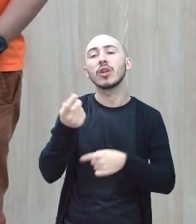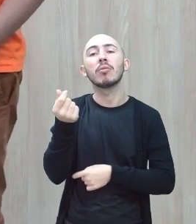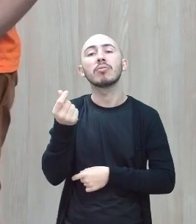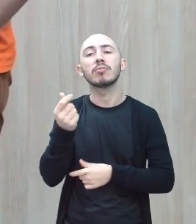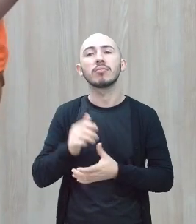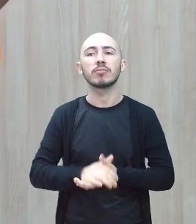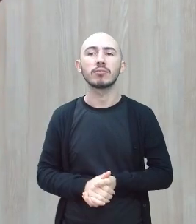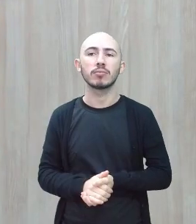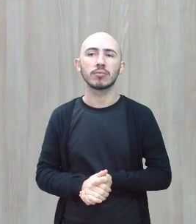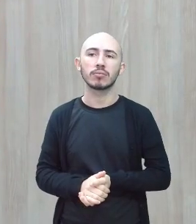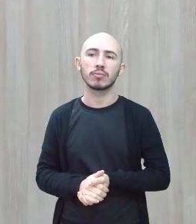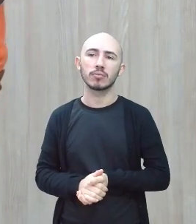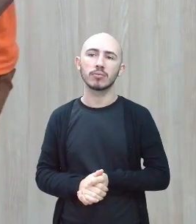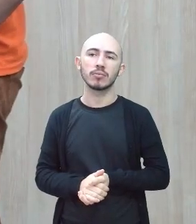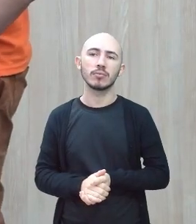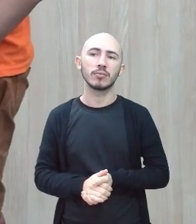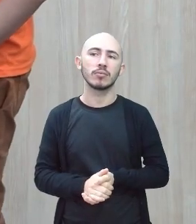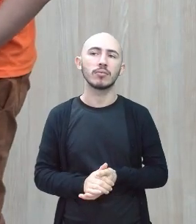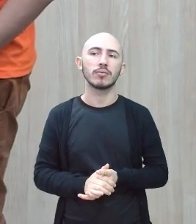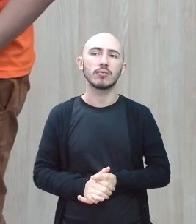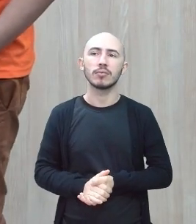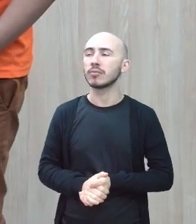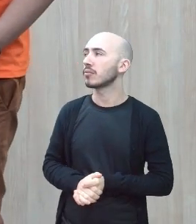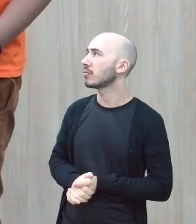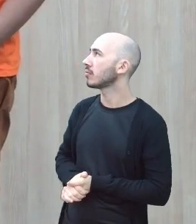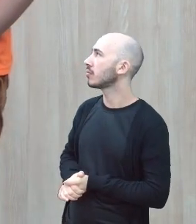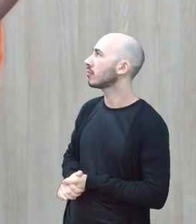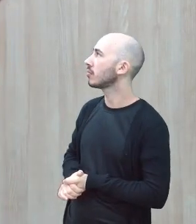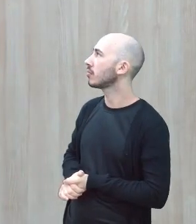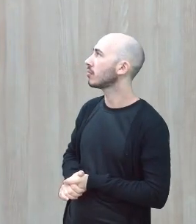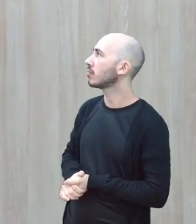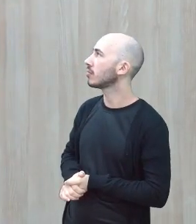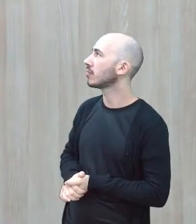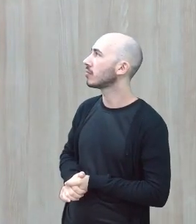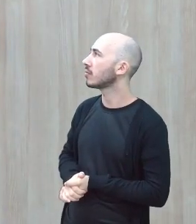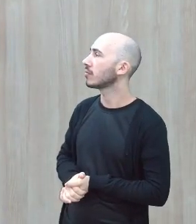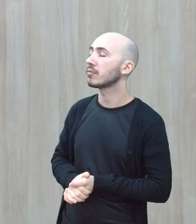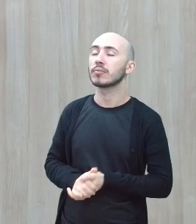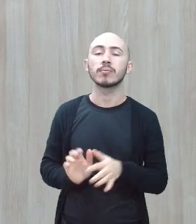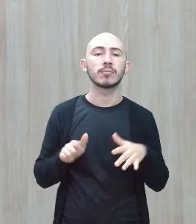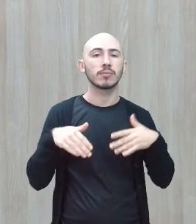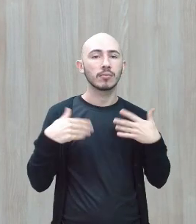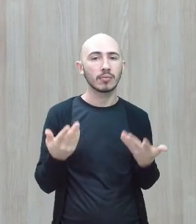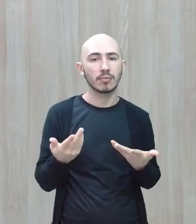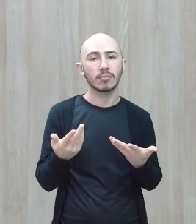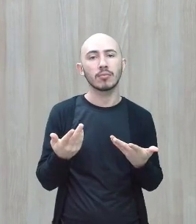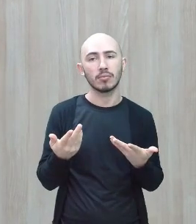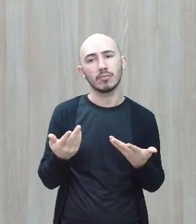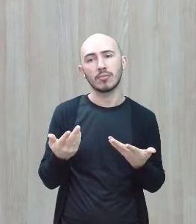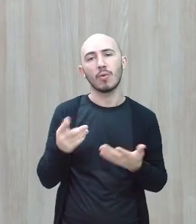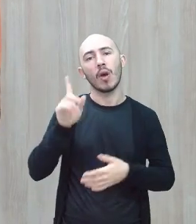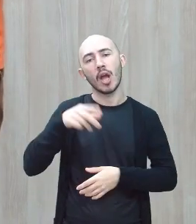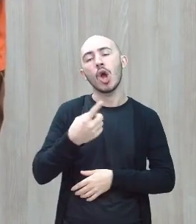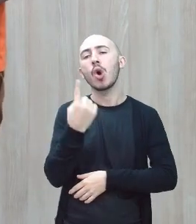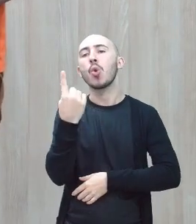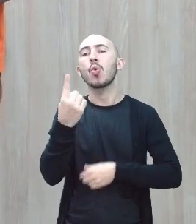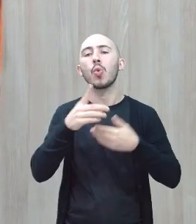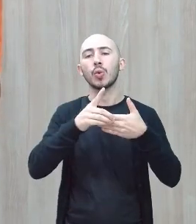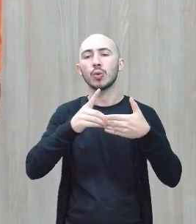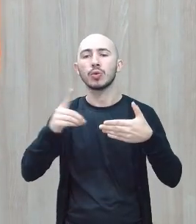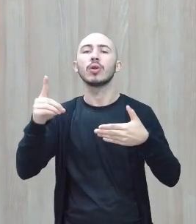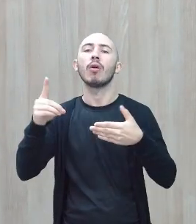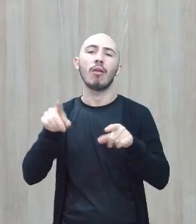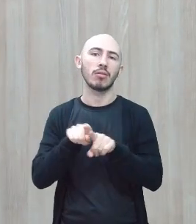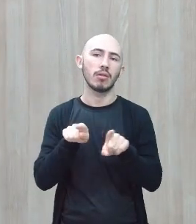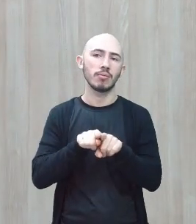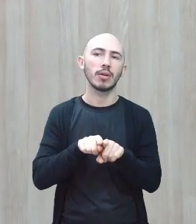presente, tá? Então, it costs $1 too, ou seja, isso custa $1 também. Então, tanto faz how much is